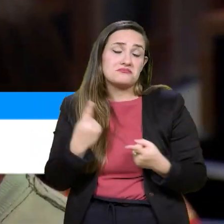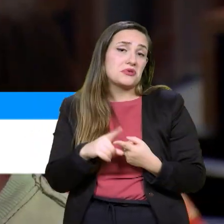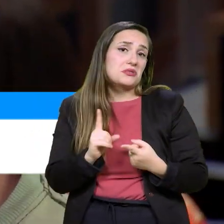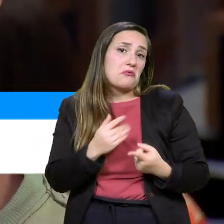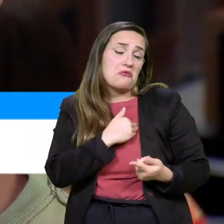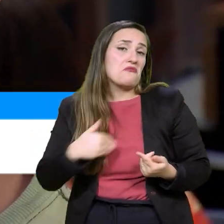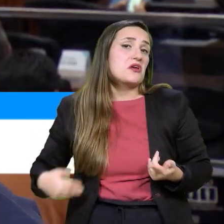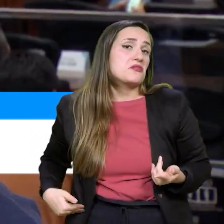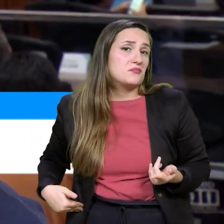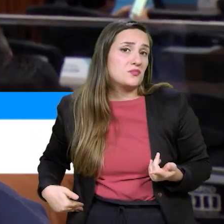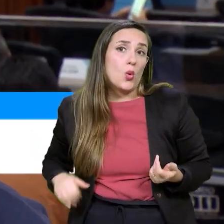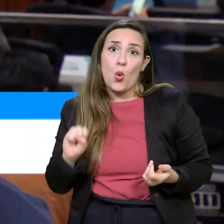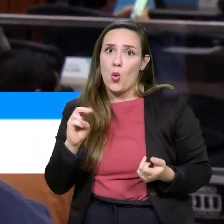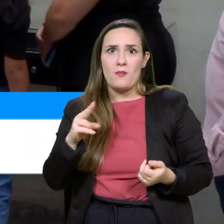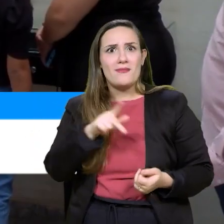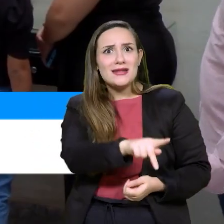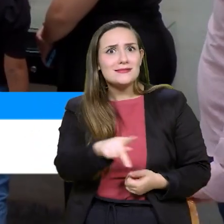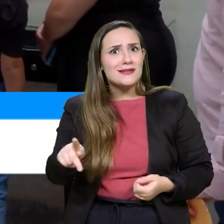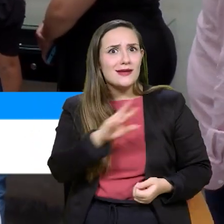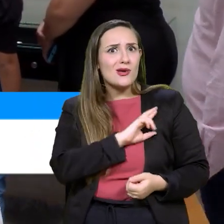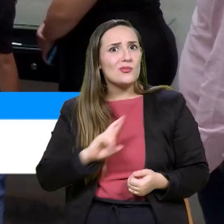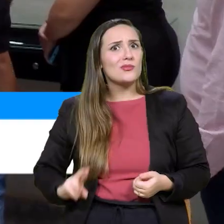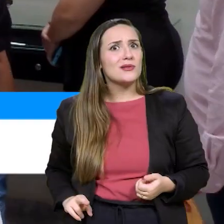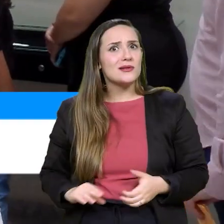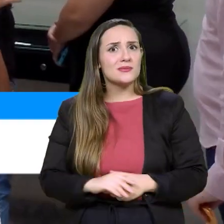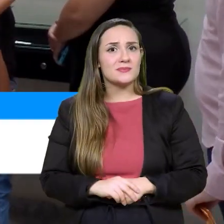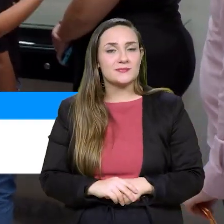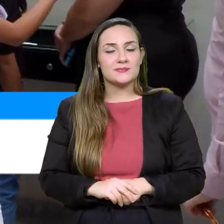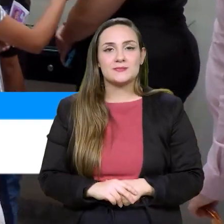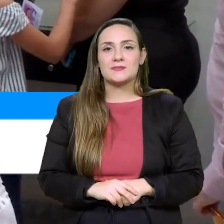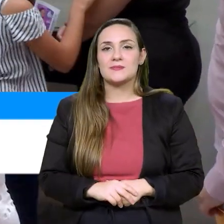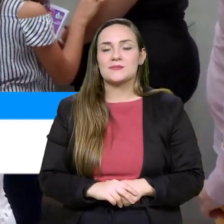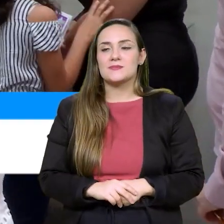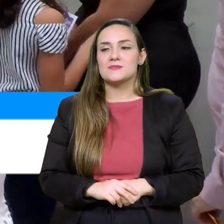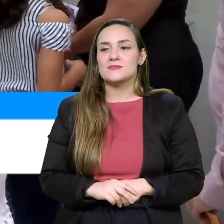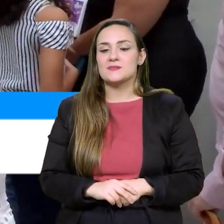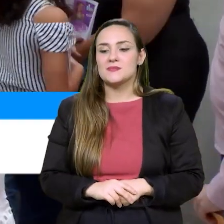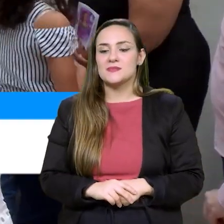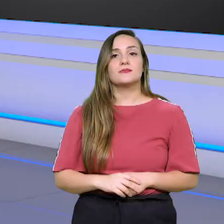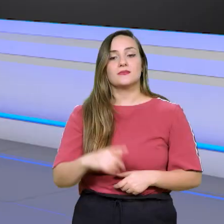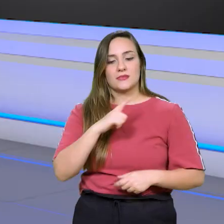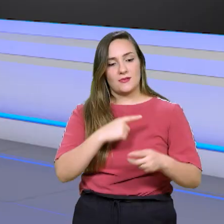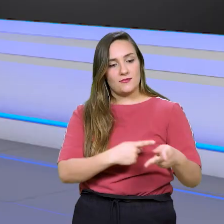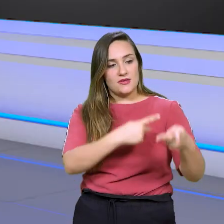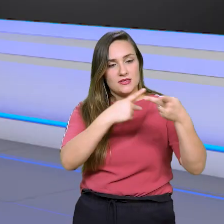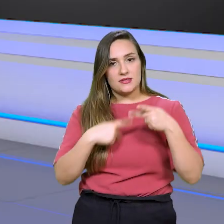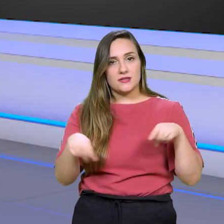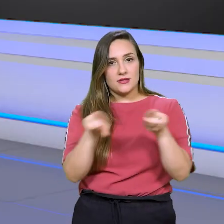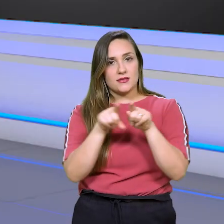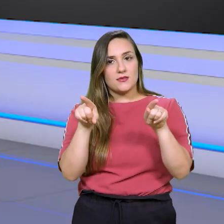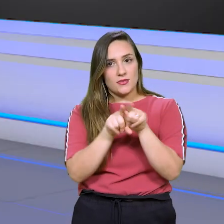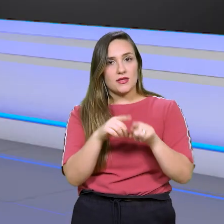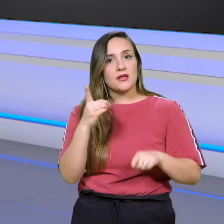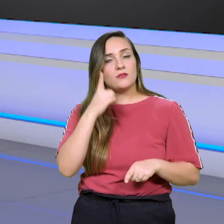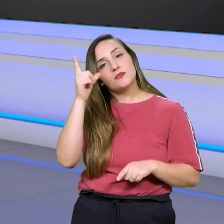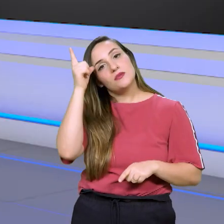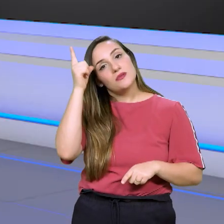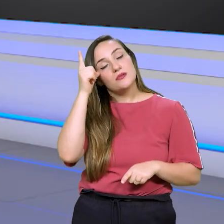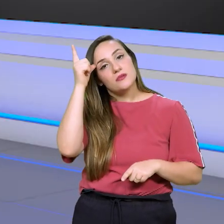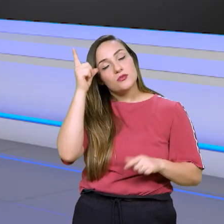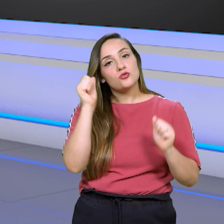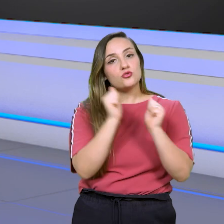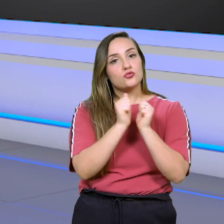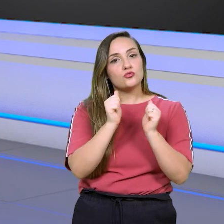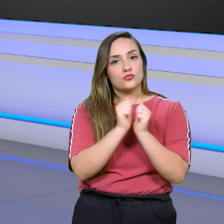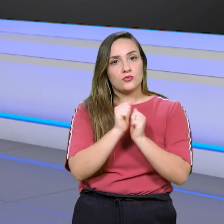vereadores, prefeitos, deputados, por que não dizer governador e presidente da República. Também em visita à Casa de Leis, o